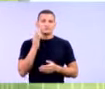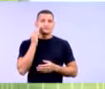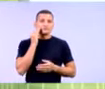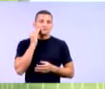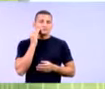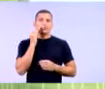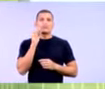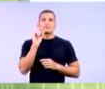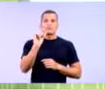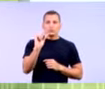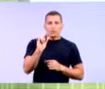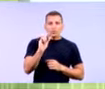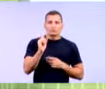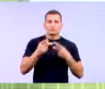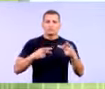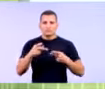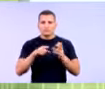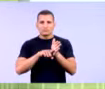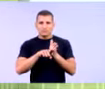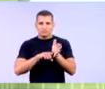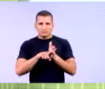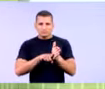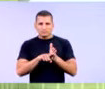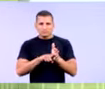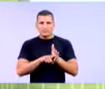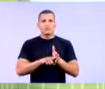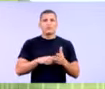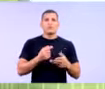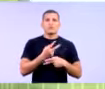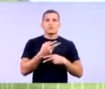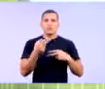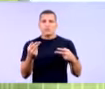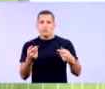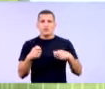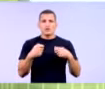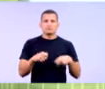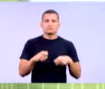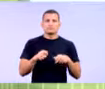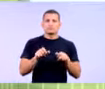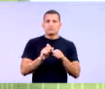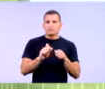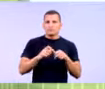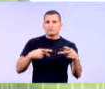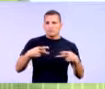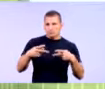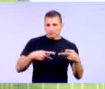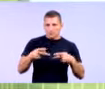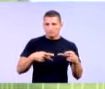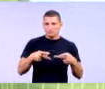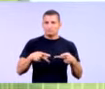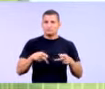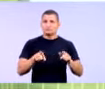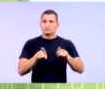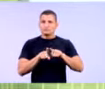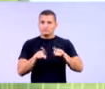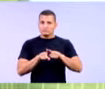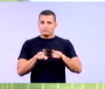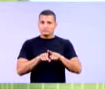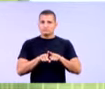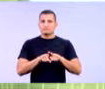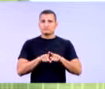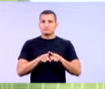projeto de pesquisa, quais os elementos essenciais para fazer um projeto de pesquisa e uma monografia, e também a grande parte